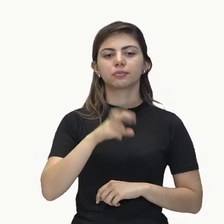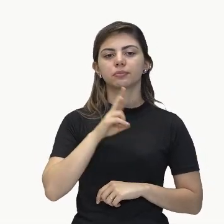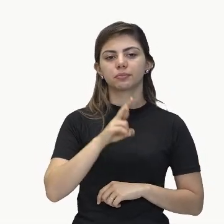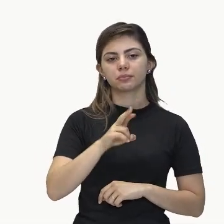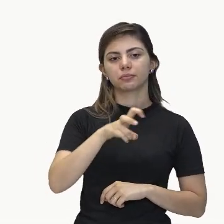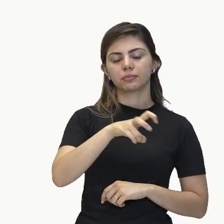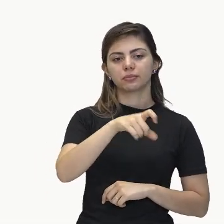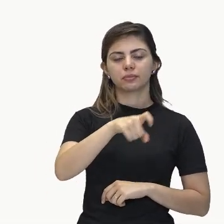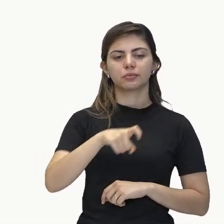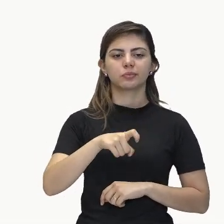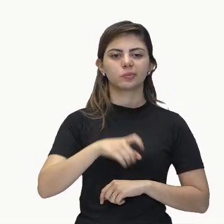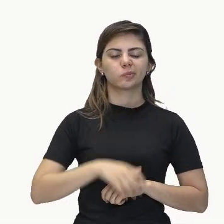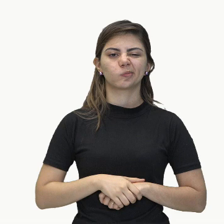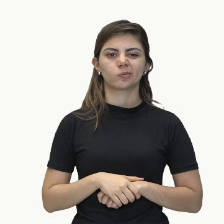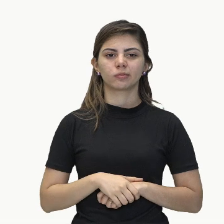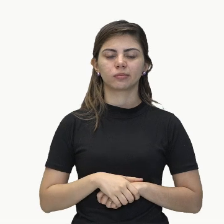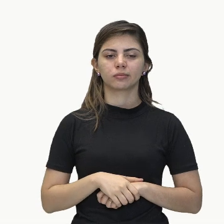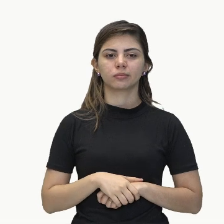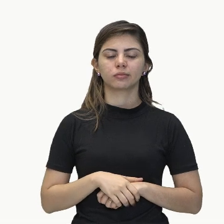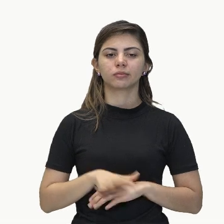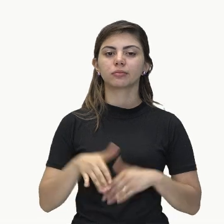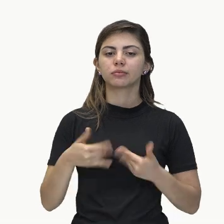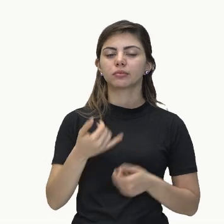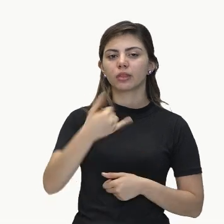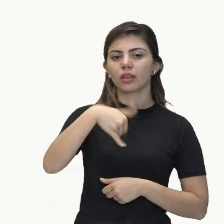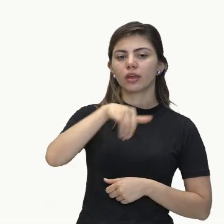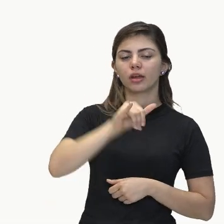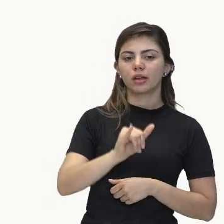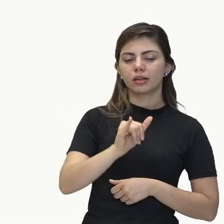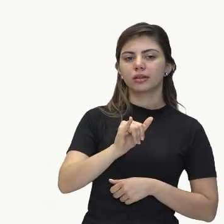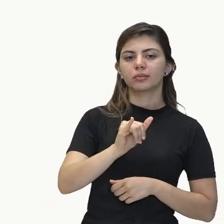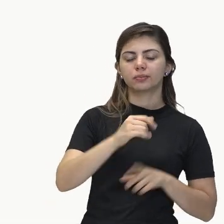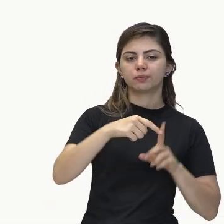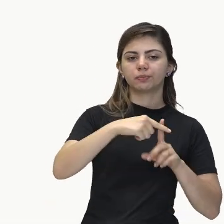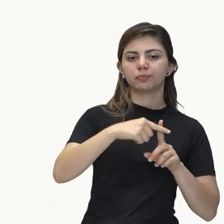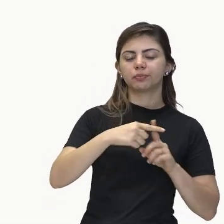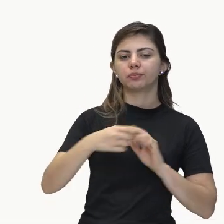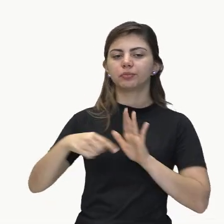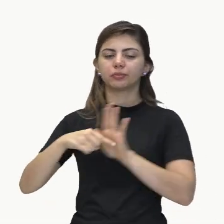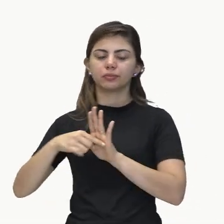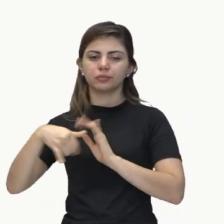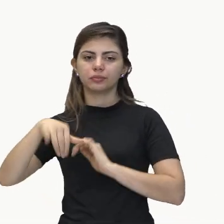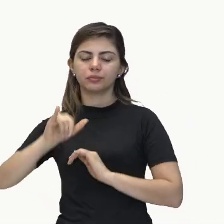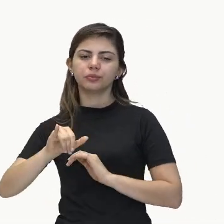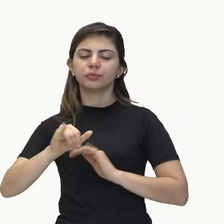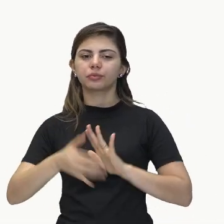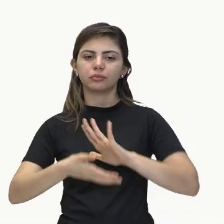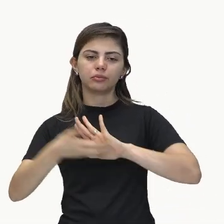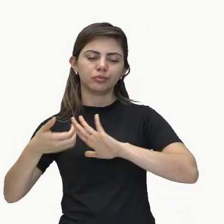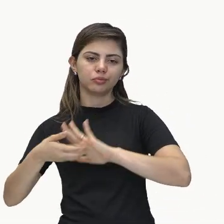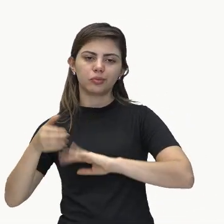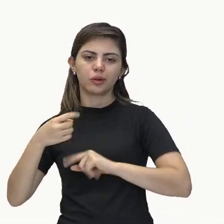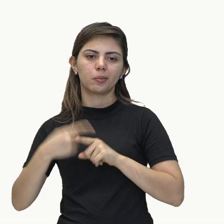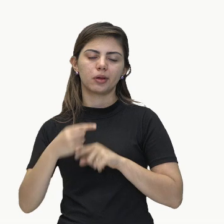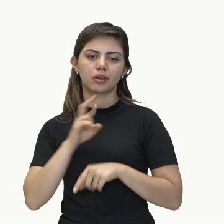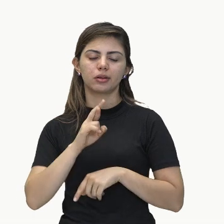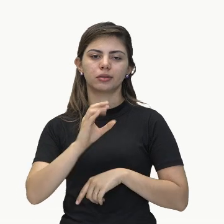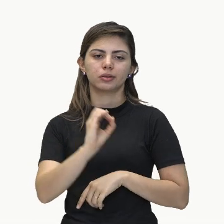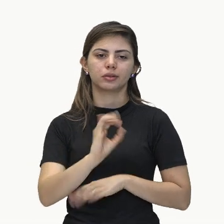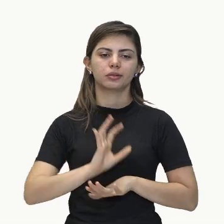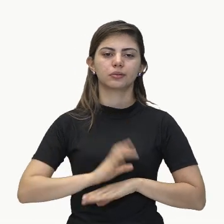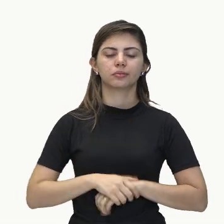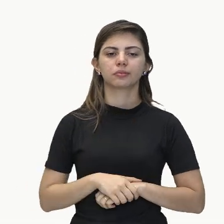5x. Aqui, o y com o y, eu já sei que vai dar 0, então nem preciso colocar. E aí,